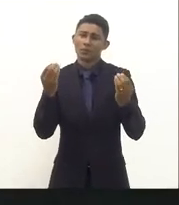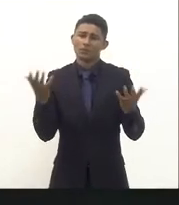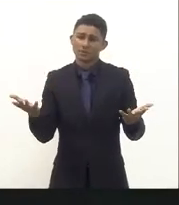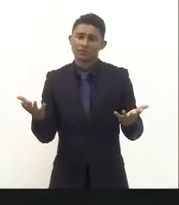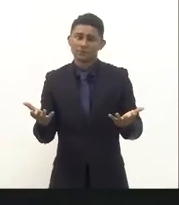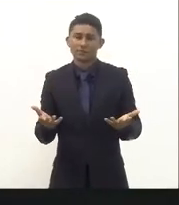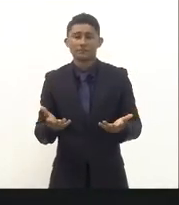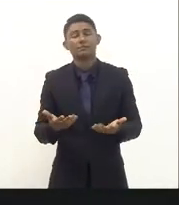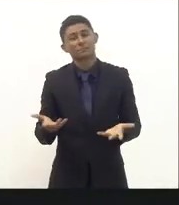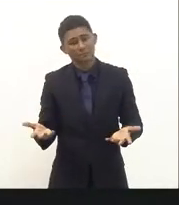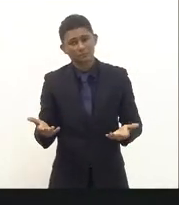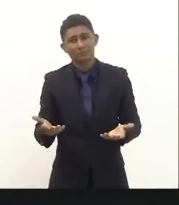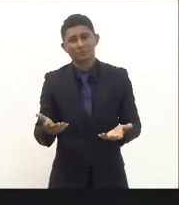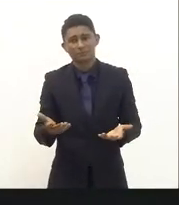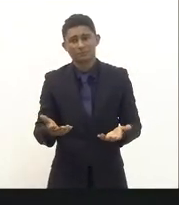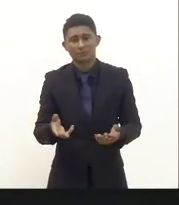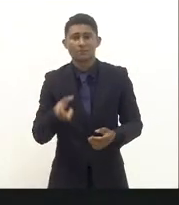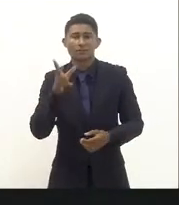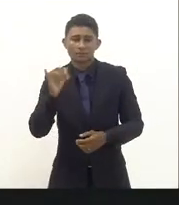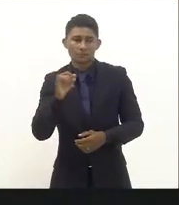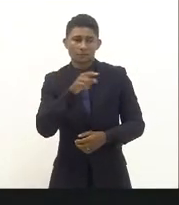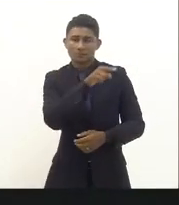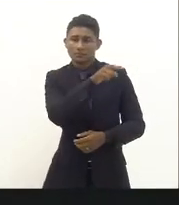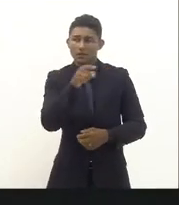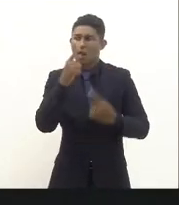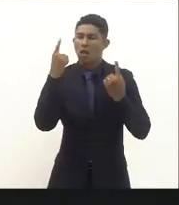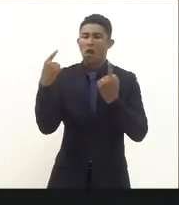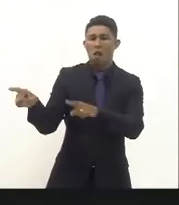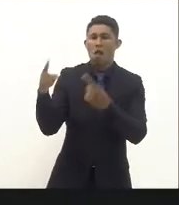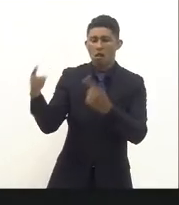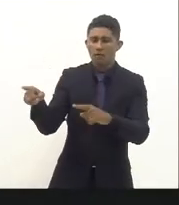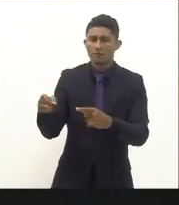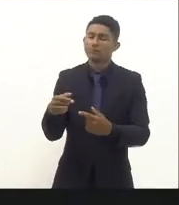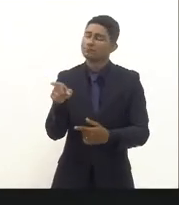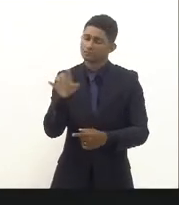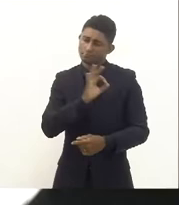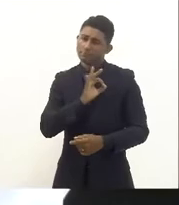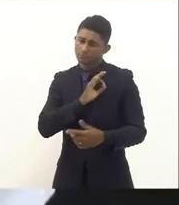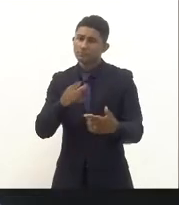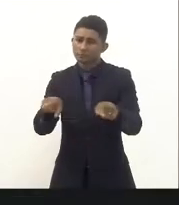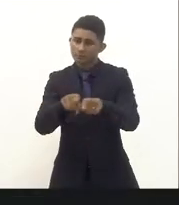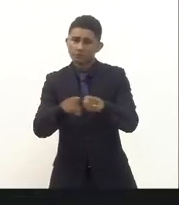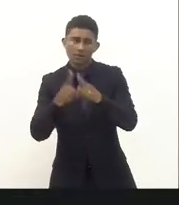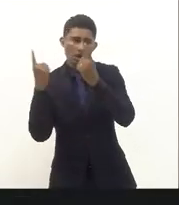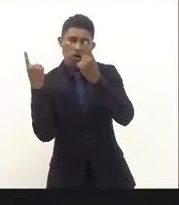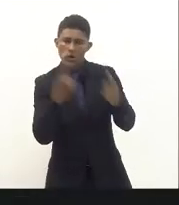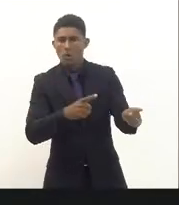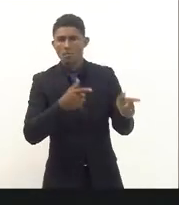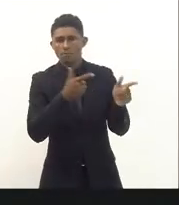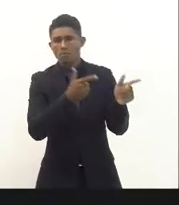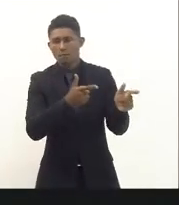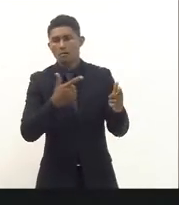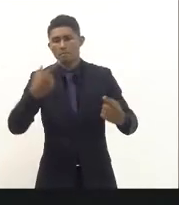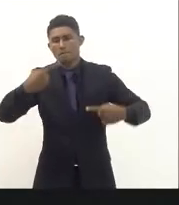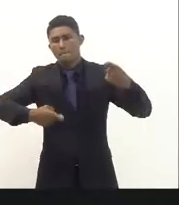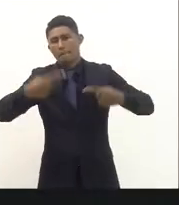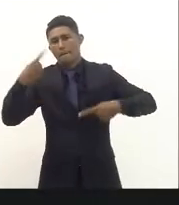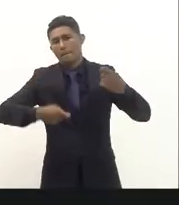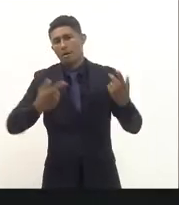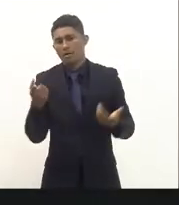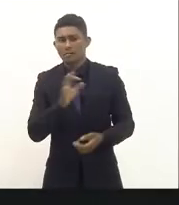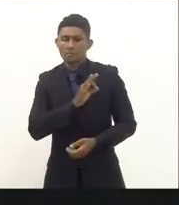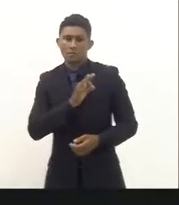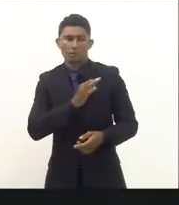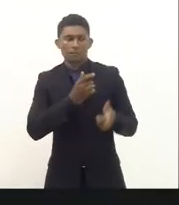Gentileza gera gentileza e brutalidade né gera isso mesmo é tiro dos